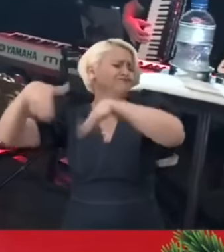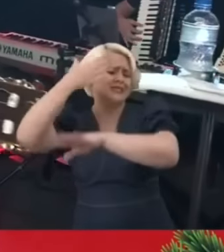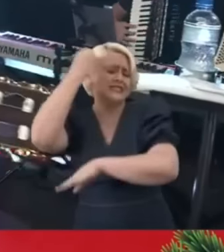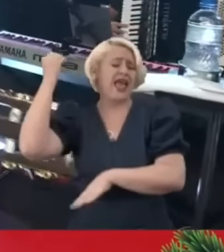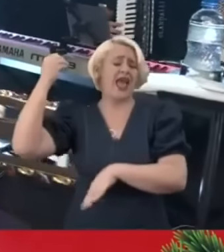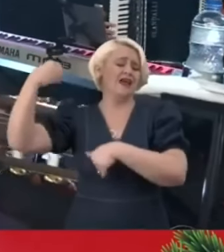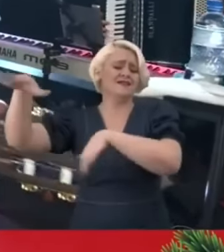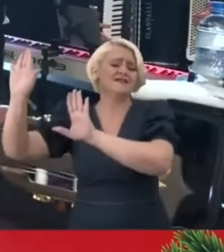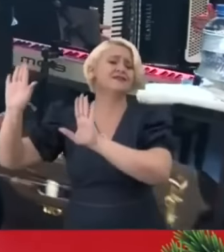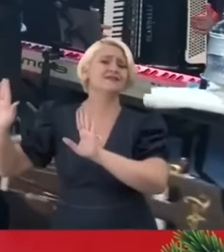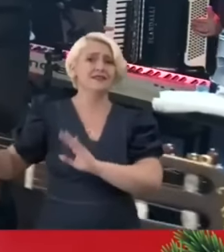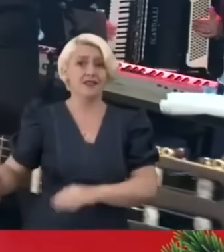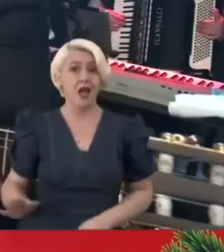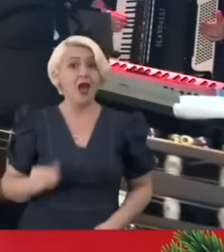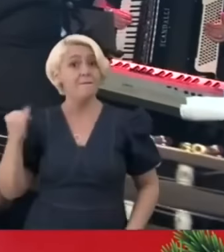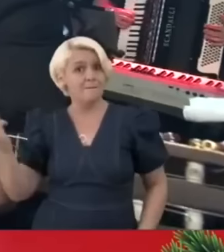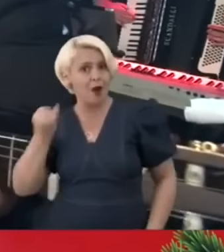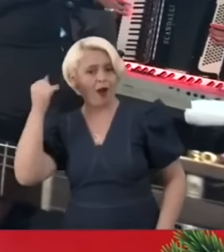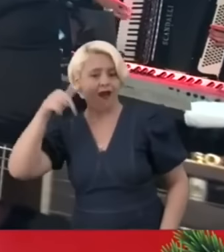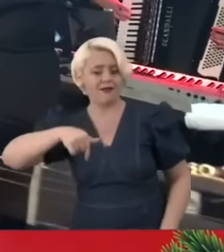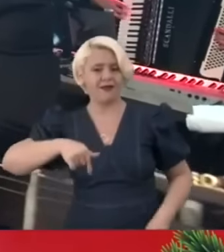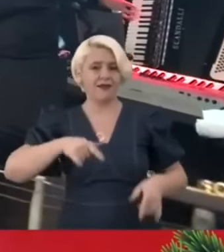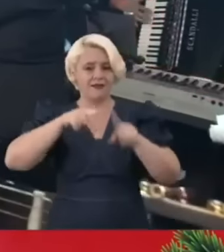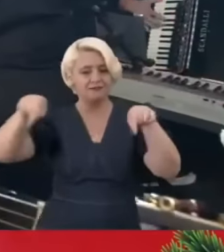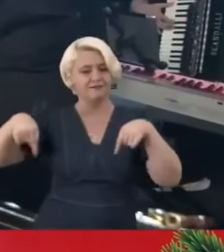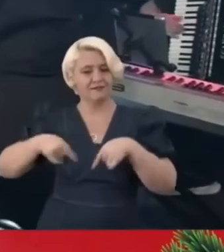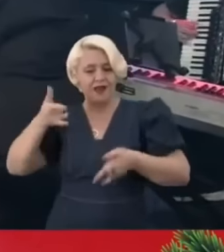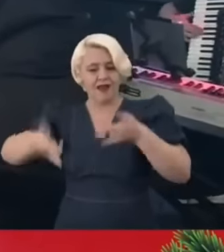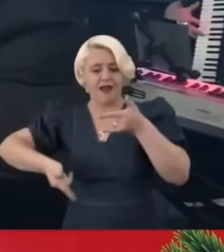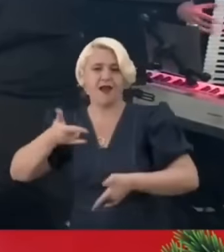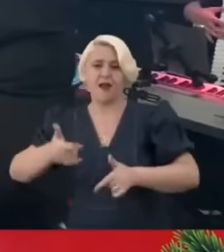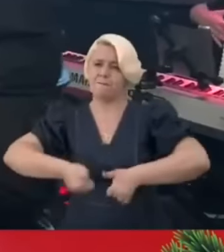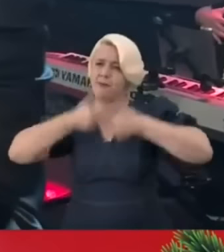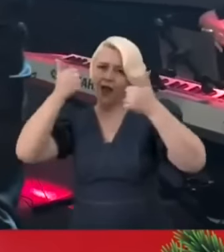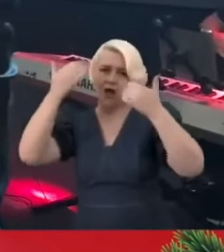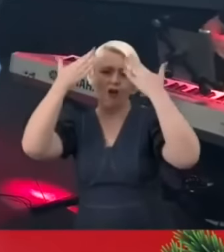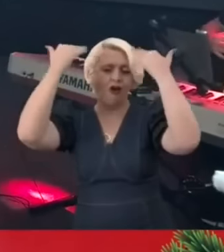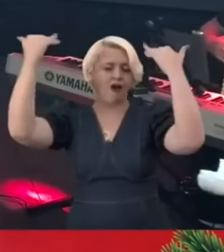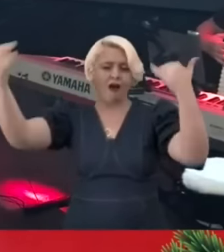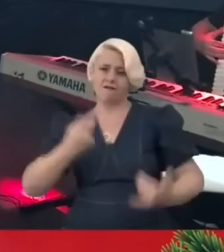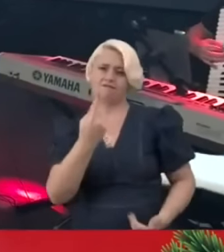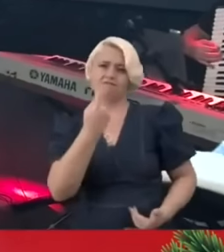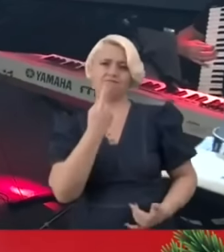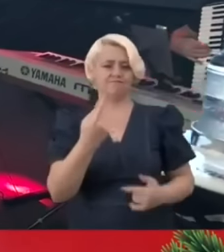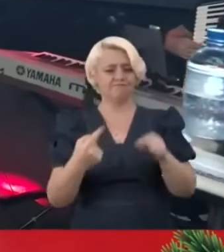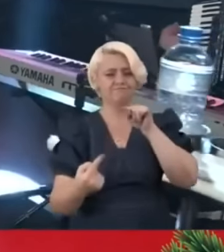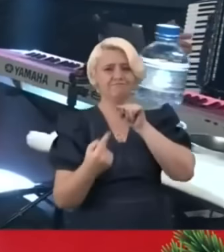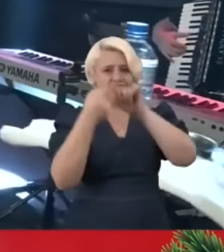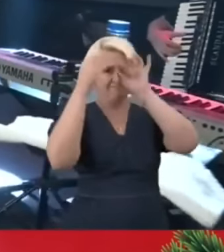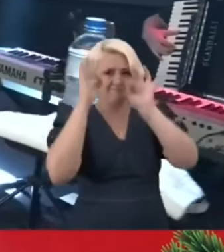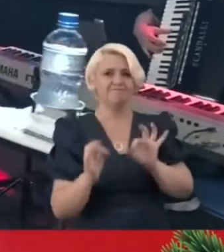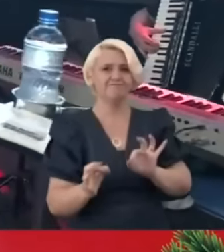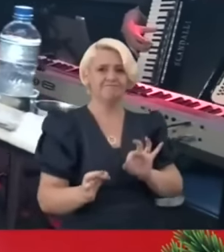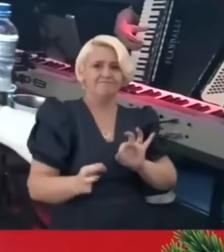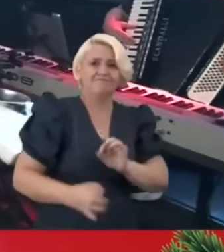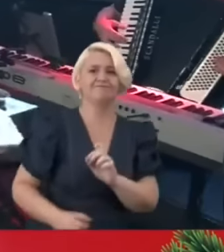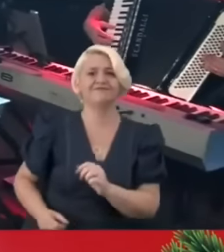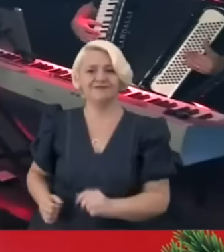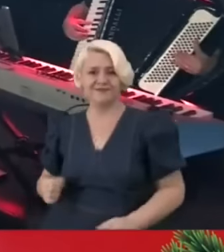um amigo. O que vale é que aqui na cama sua melhor versão tá deitada comigo.